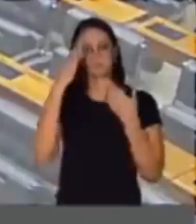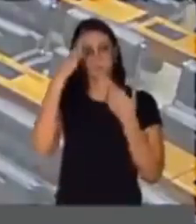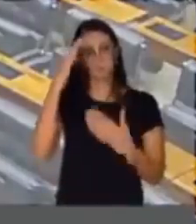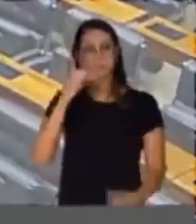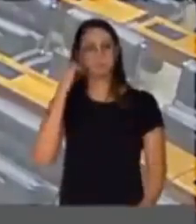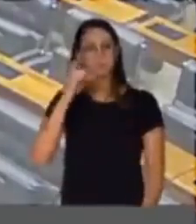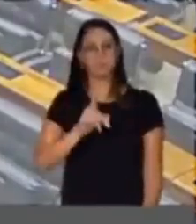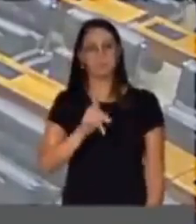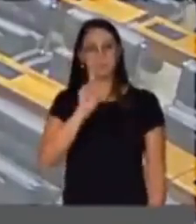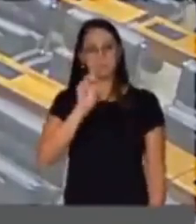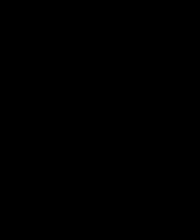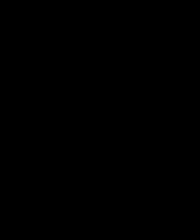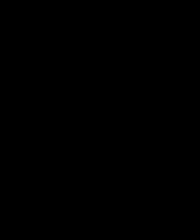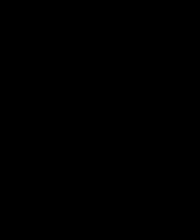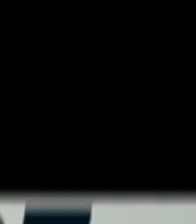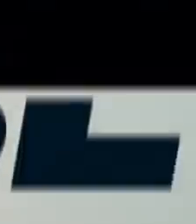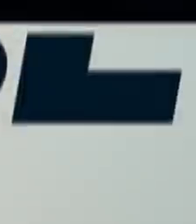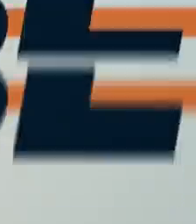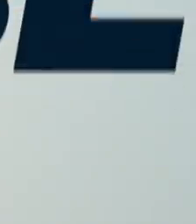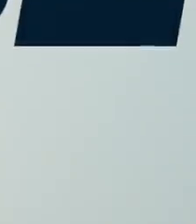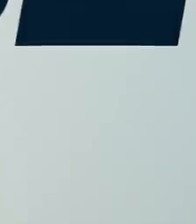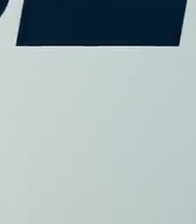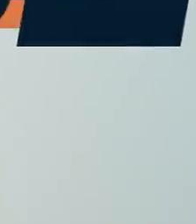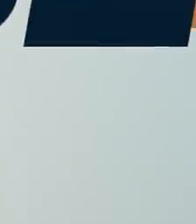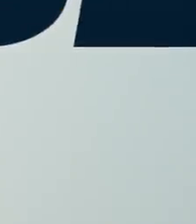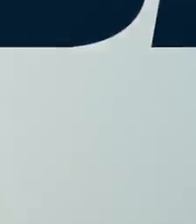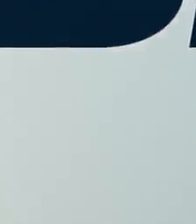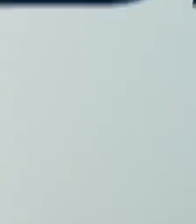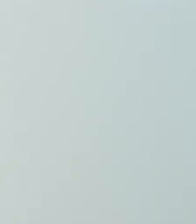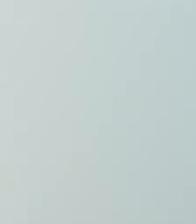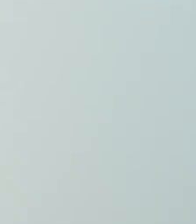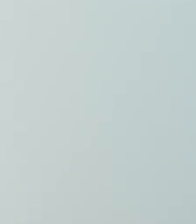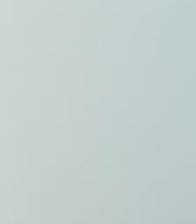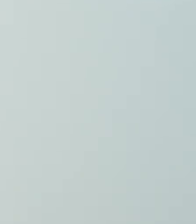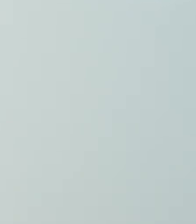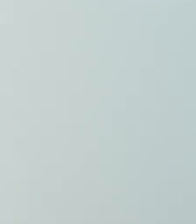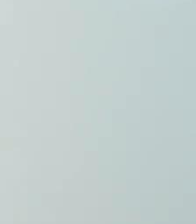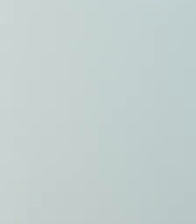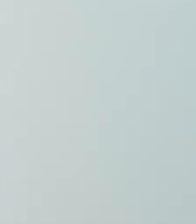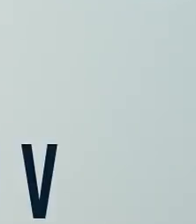Obrigada, deputado Kim. Inscreva-se no nosso canal,